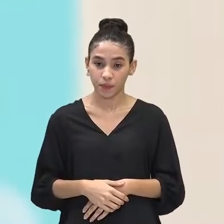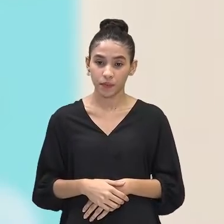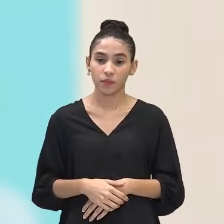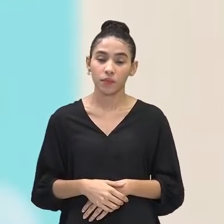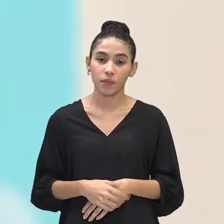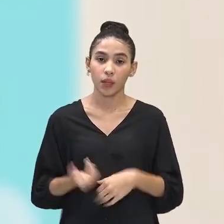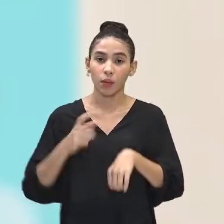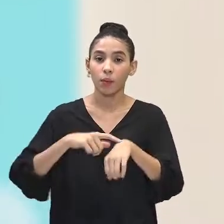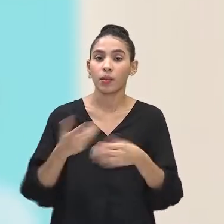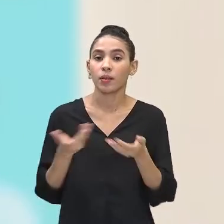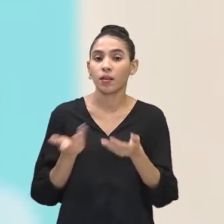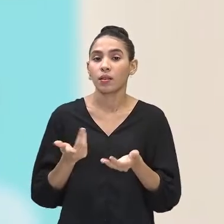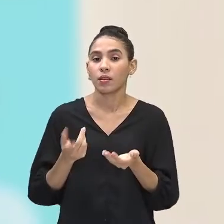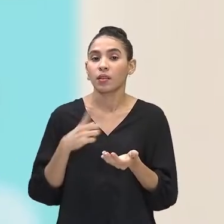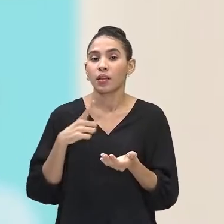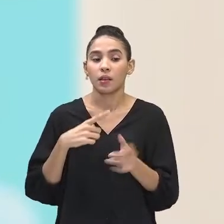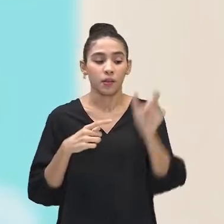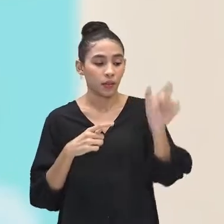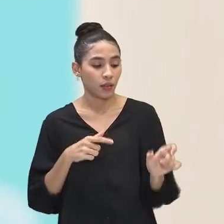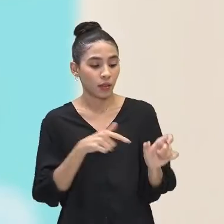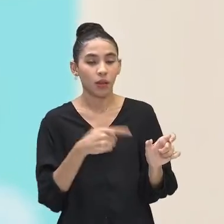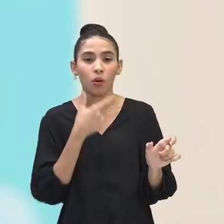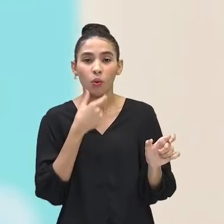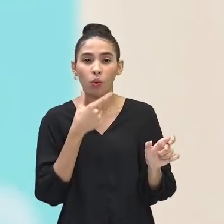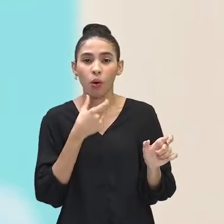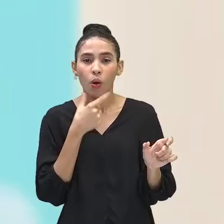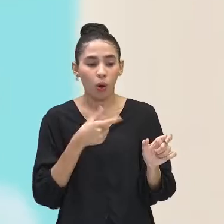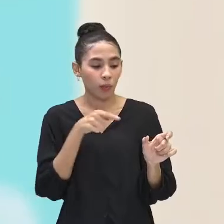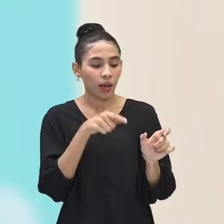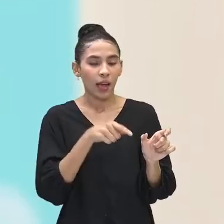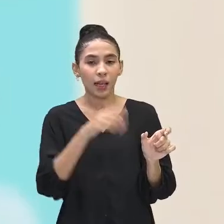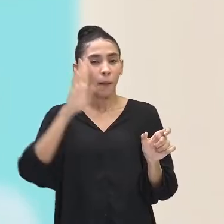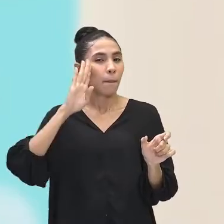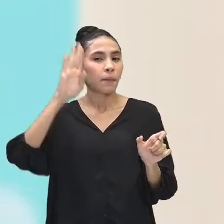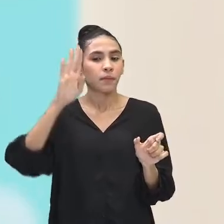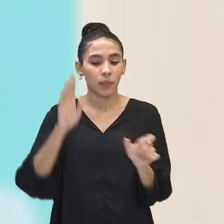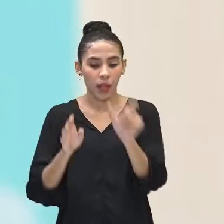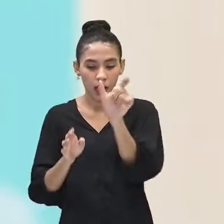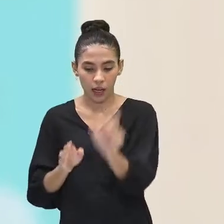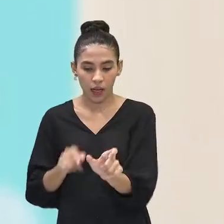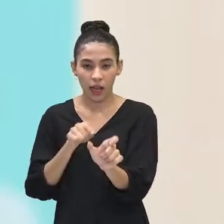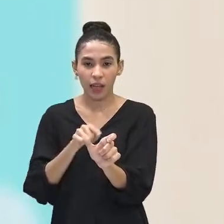nesse momento, eu vou ter o homem como o centro de todas as coisas, com razão.